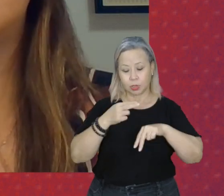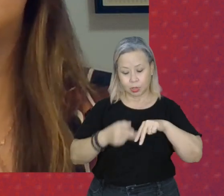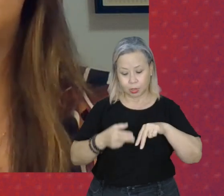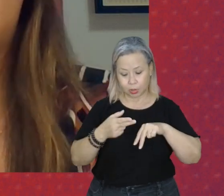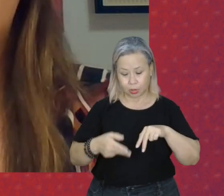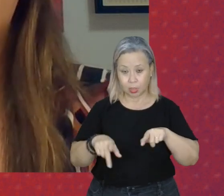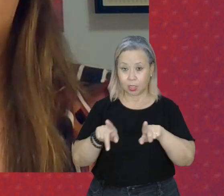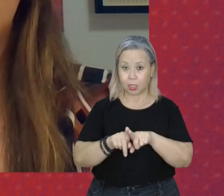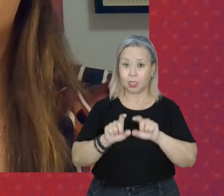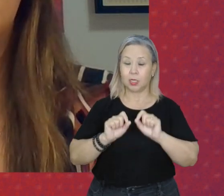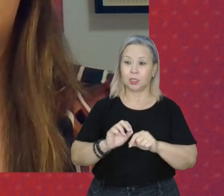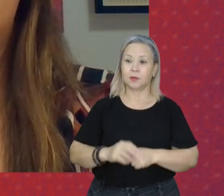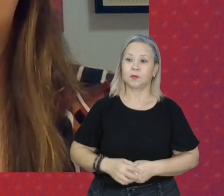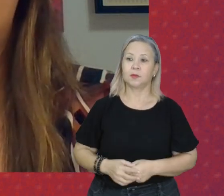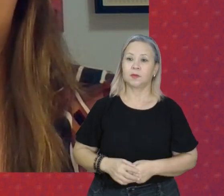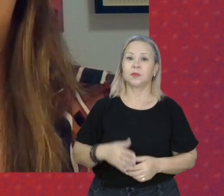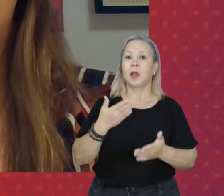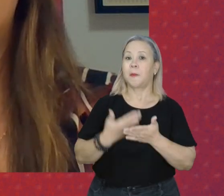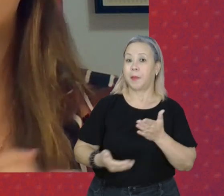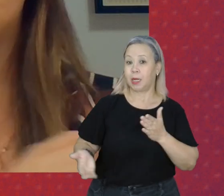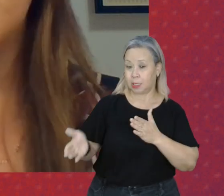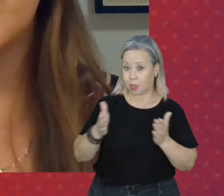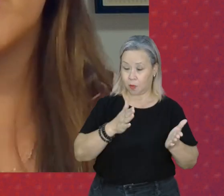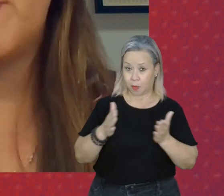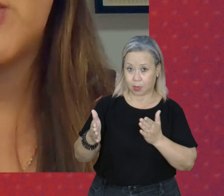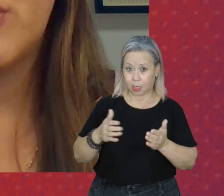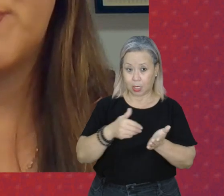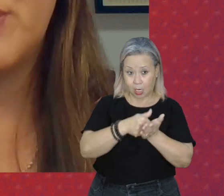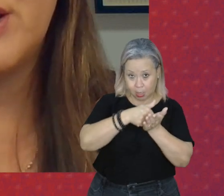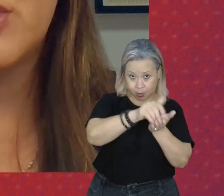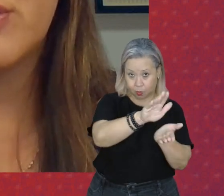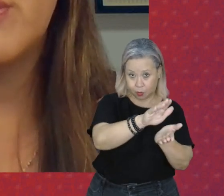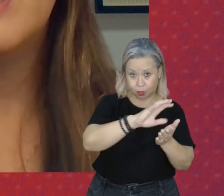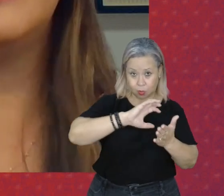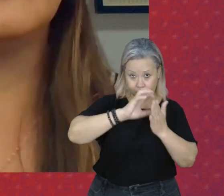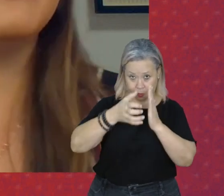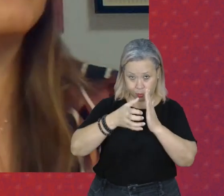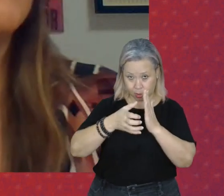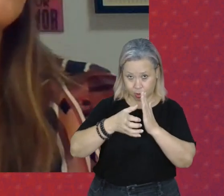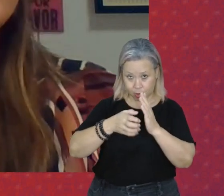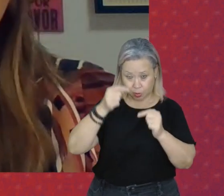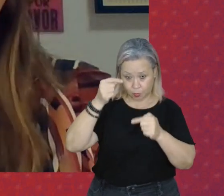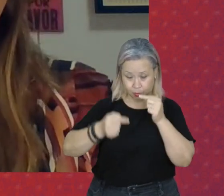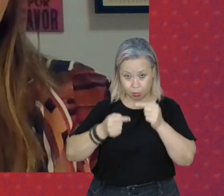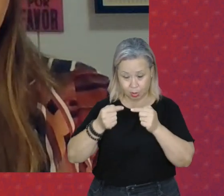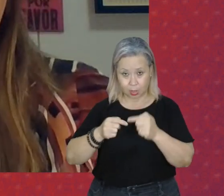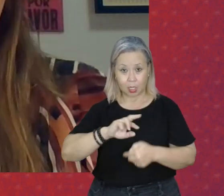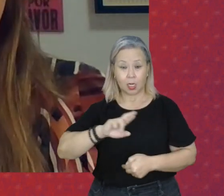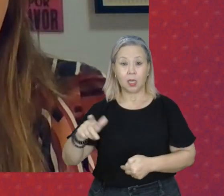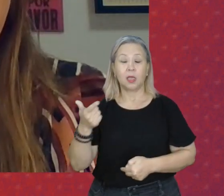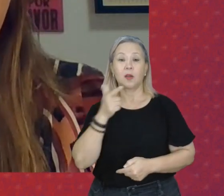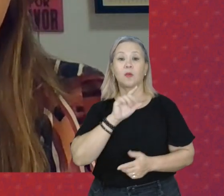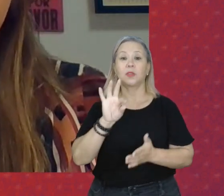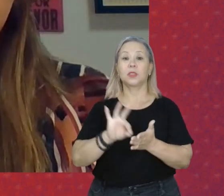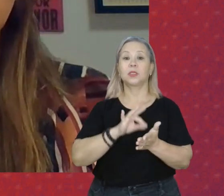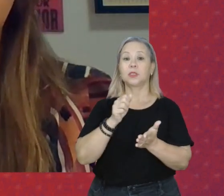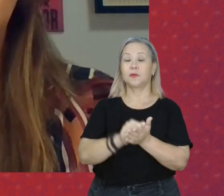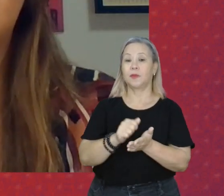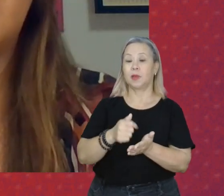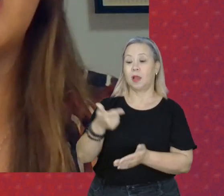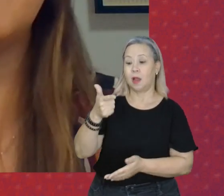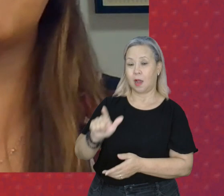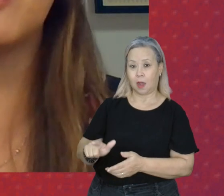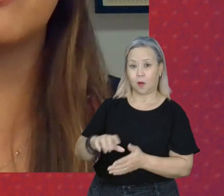ela além de perder o seu mandato, ela é expulsa do partido político e também não consegue se filiar a outros partidos